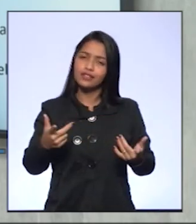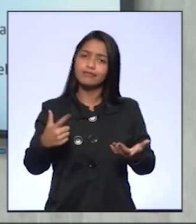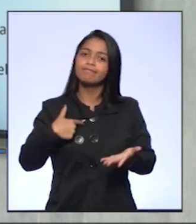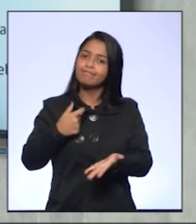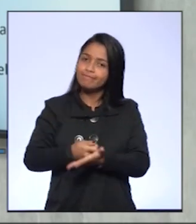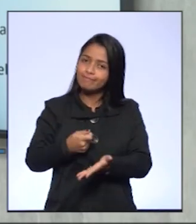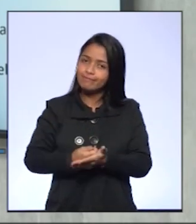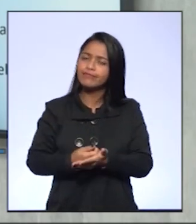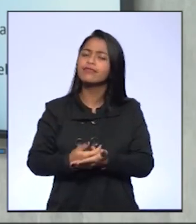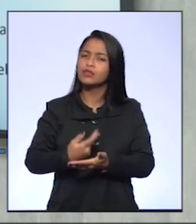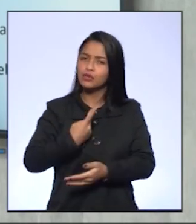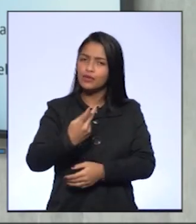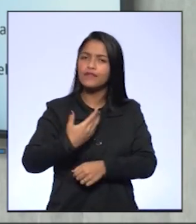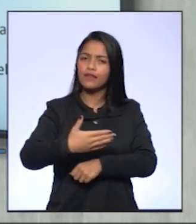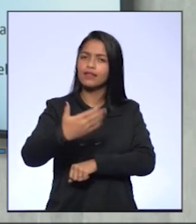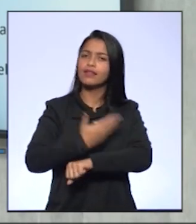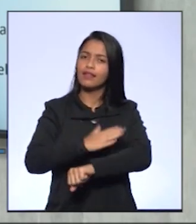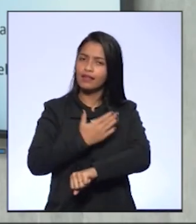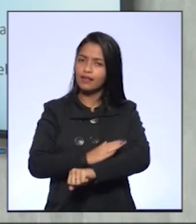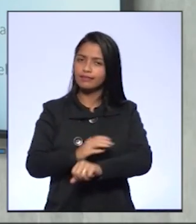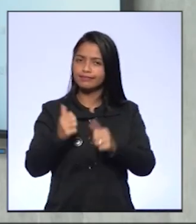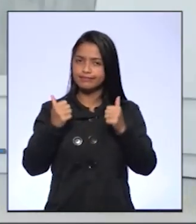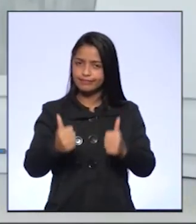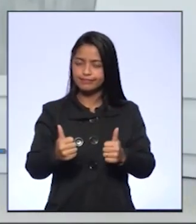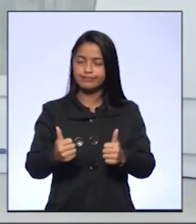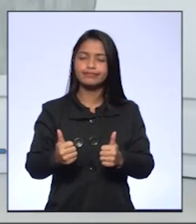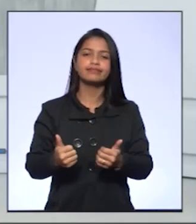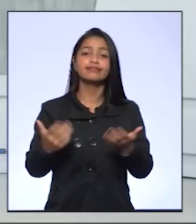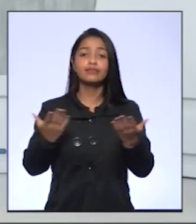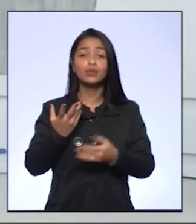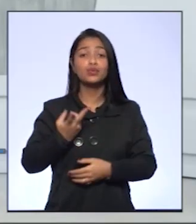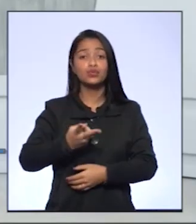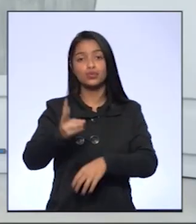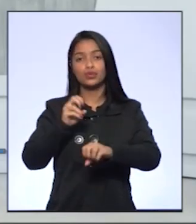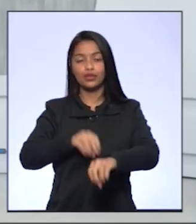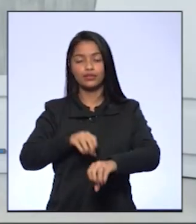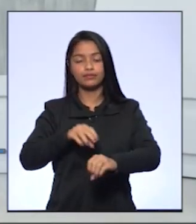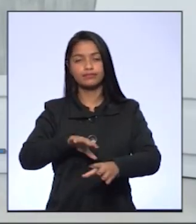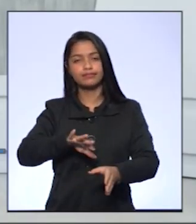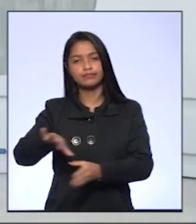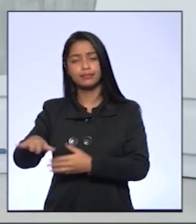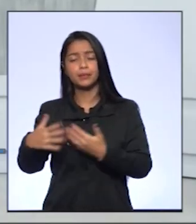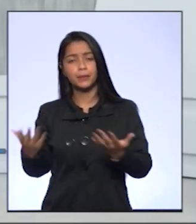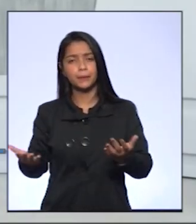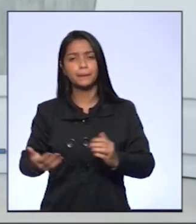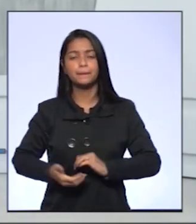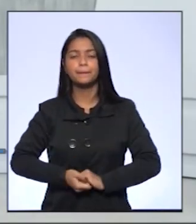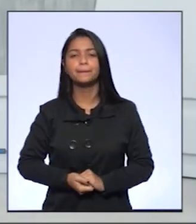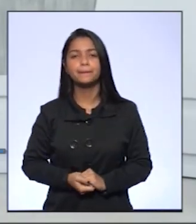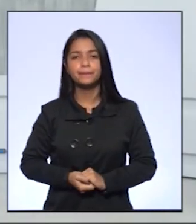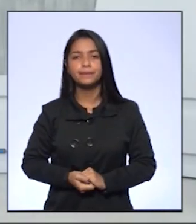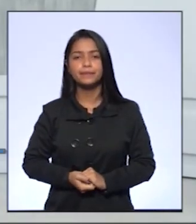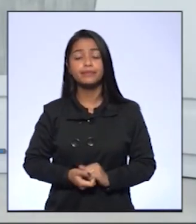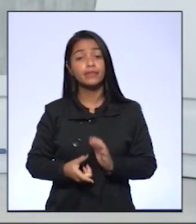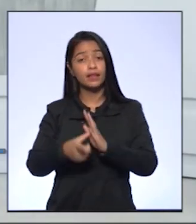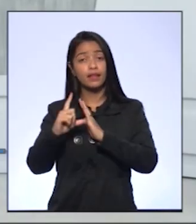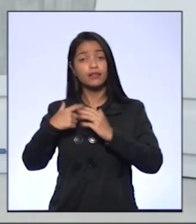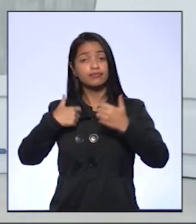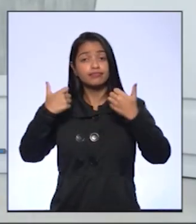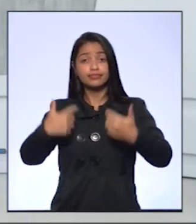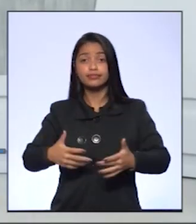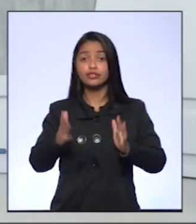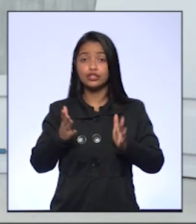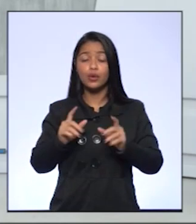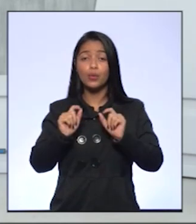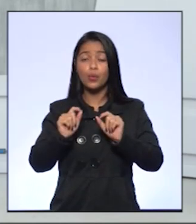isso que a gente vai treinar, beleza? Tudo bem? Bom, vamos lá, continuando a nossa aula então. Bom, como eu havia dito, as cruzadas deram errado,